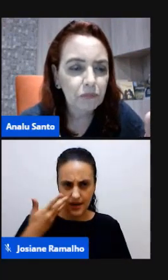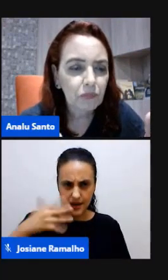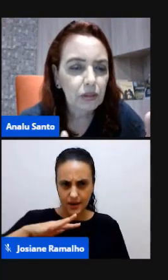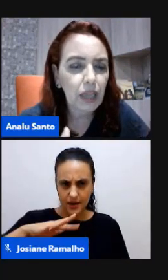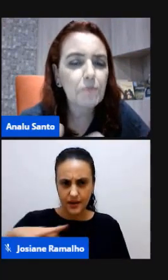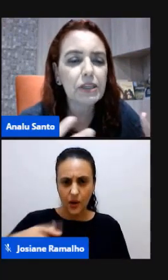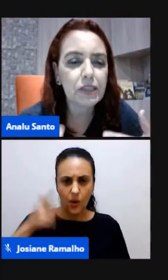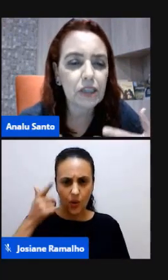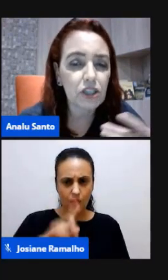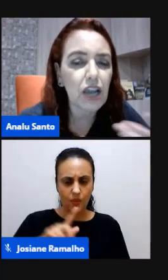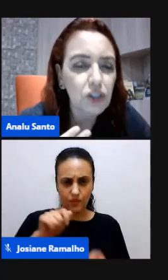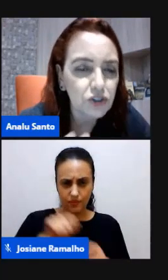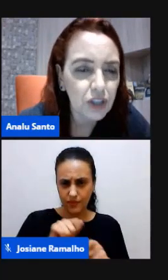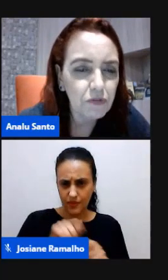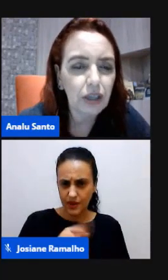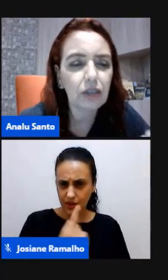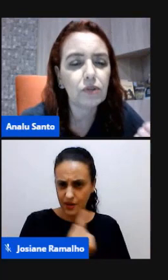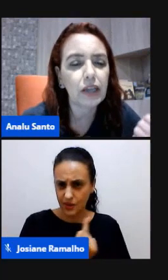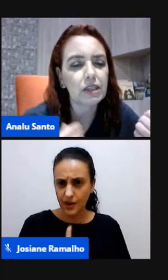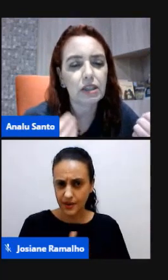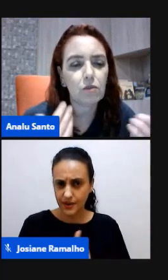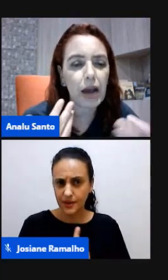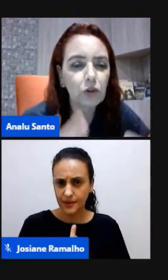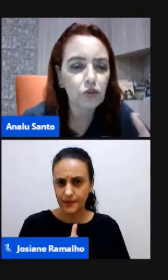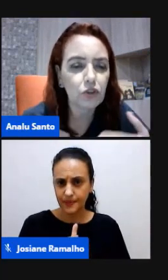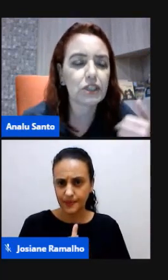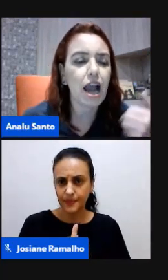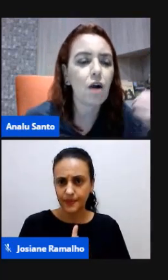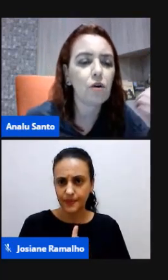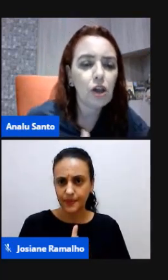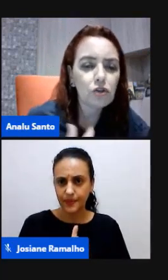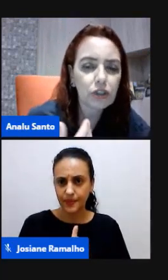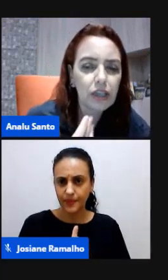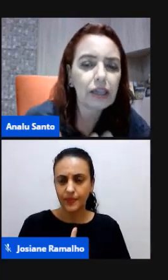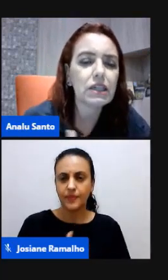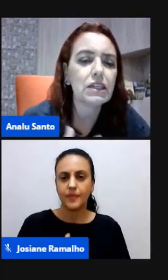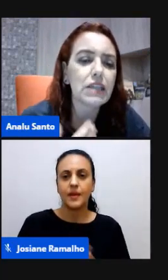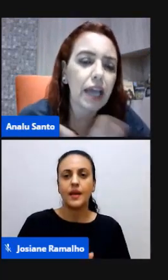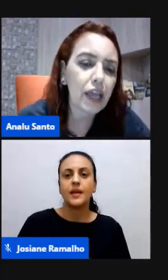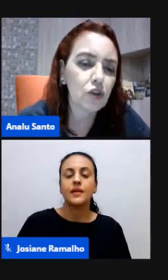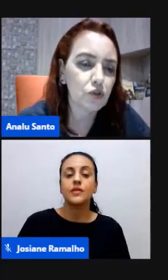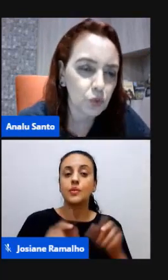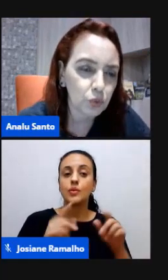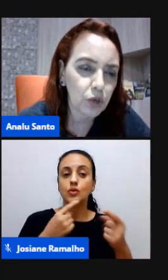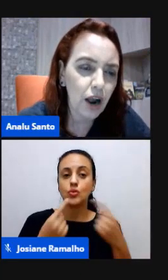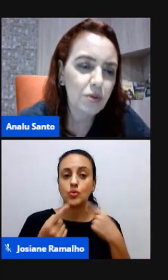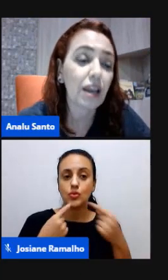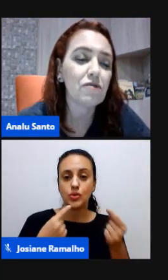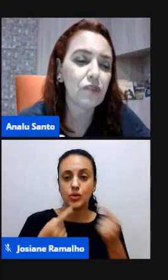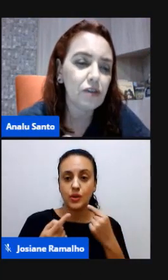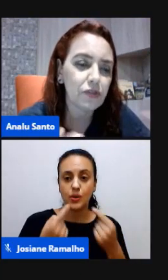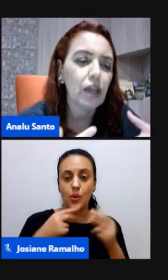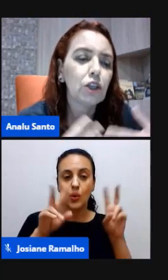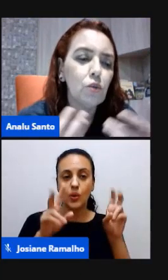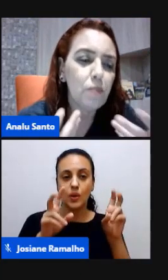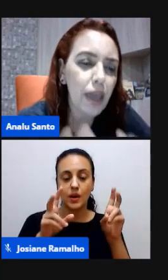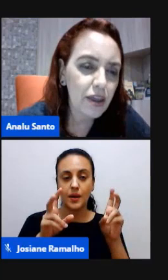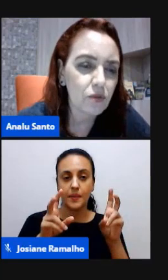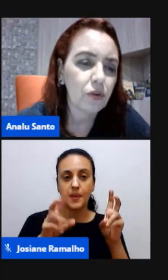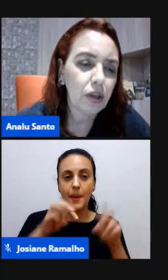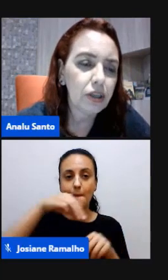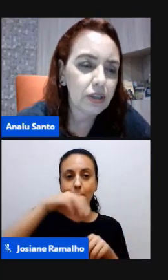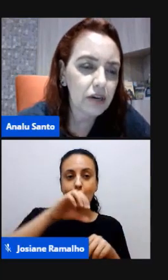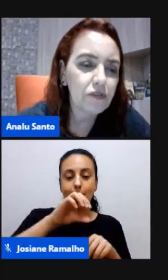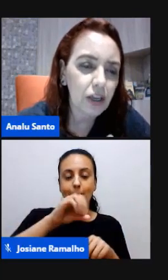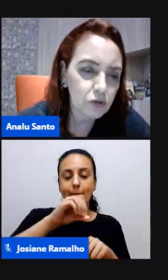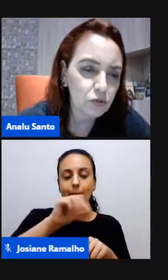Né? Ela precisa, já a gente está falando da questão macrosocial, que a criança é sociocultural, que ela vive, que o